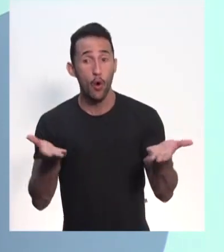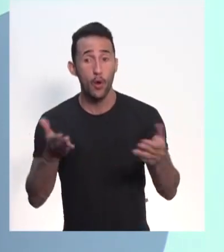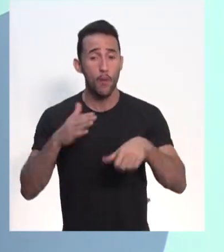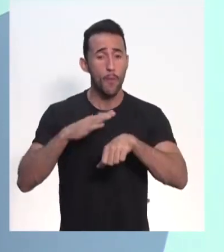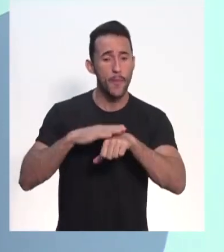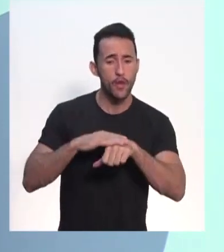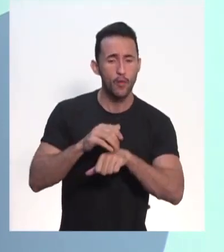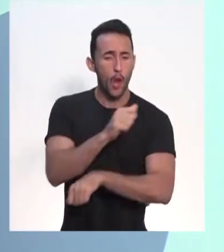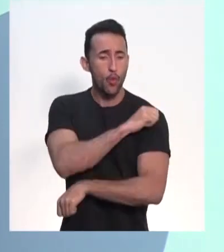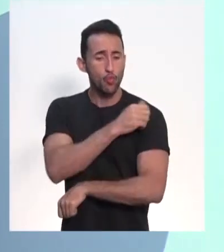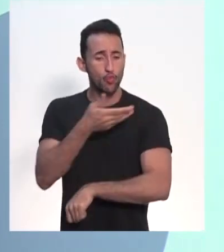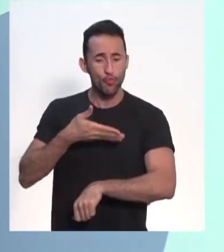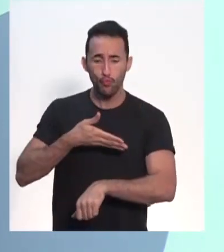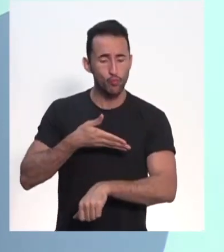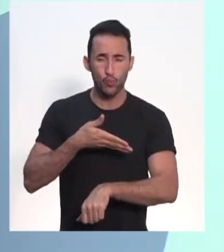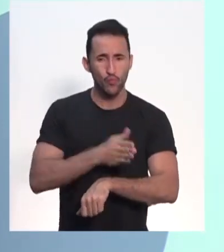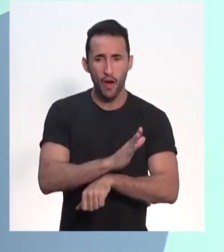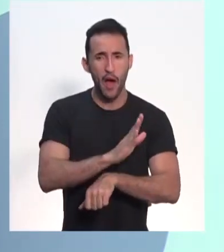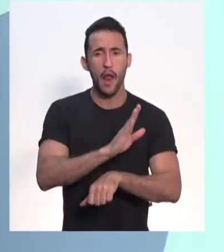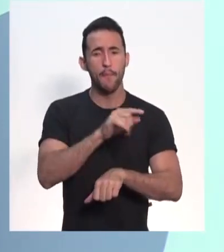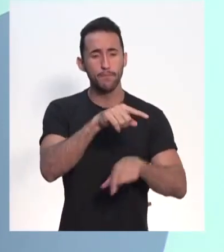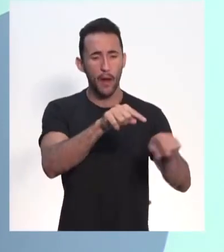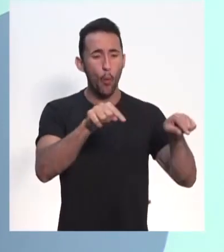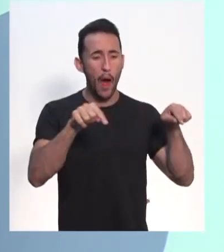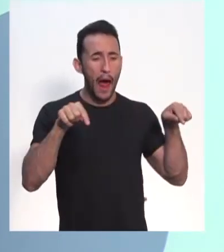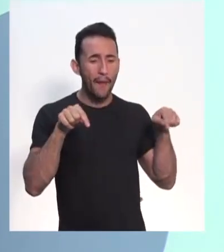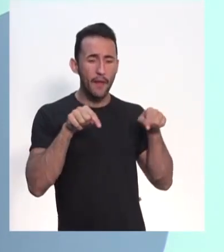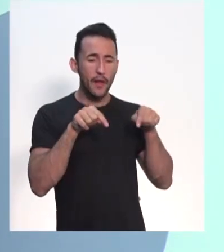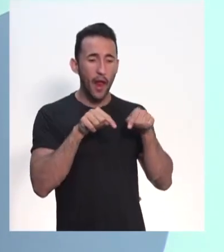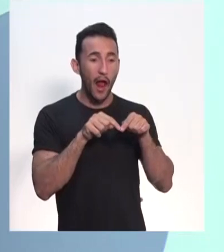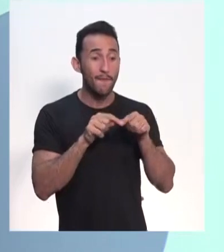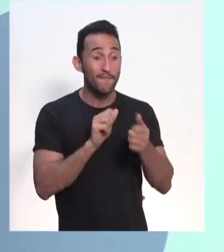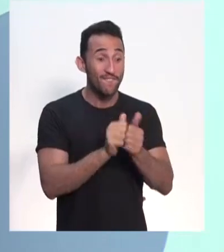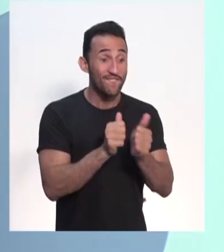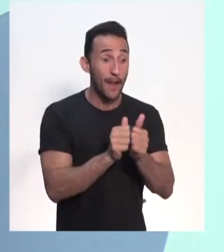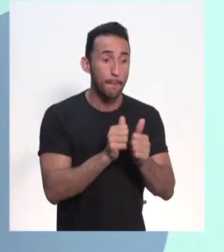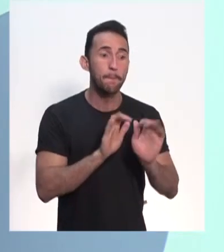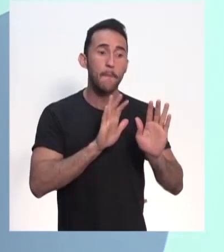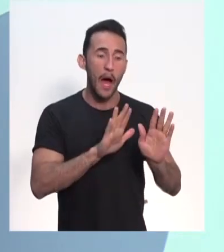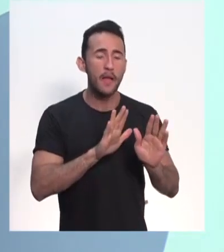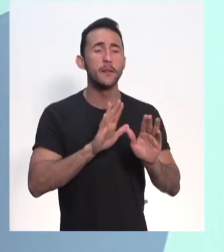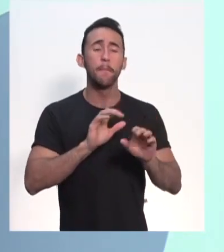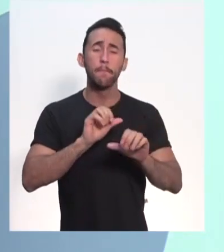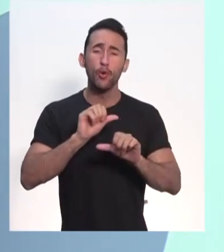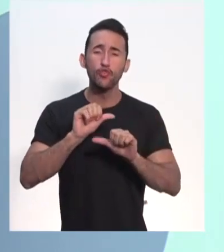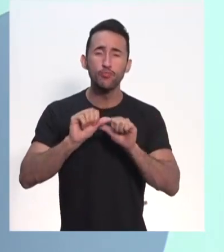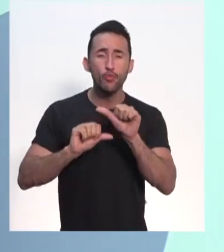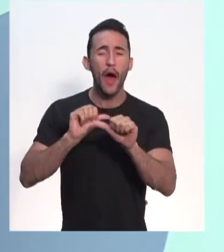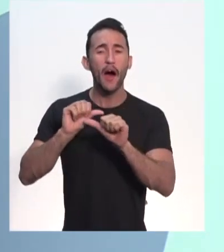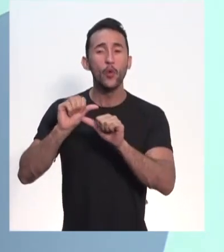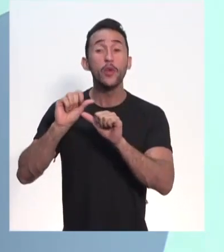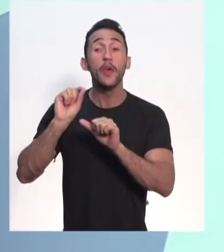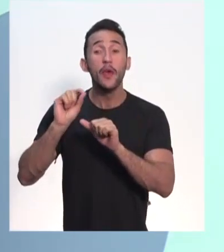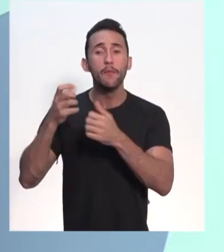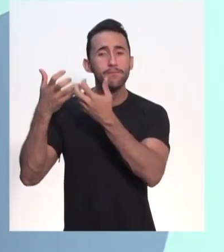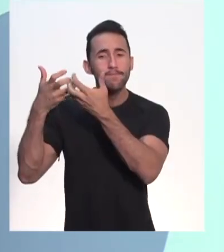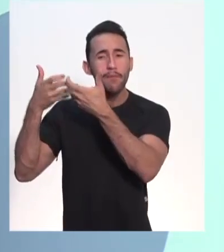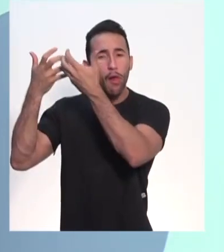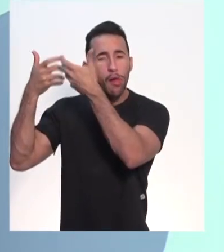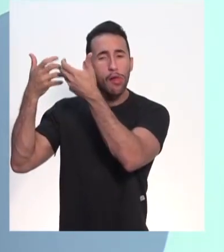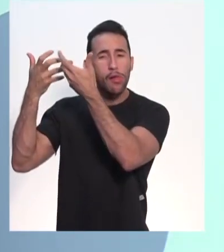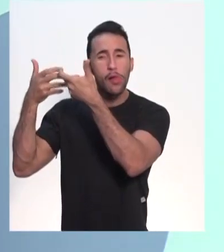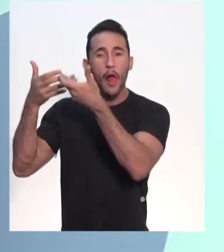pratiquei, gosto de esporte, e eu sei a importância de você ter orientações, recomendações, né? Como você mencionou, a questão do alongamento, a